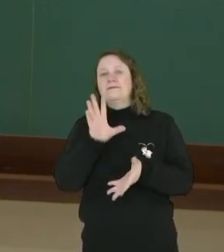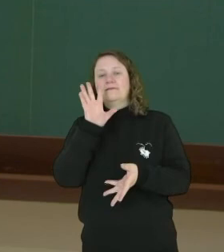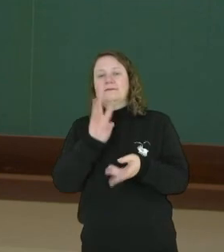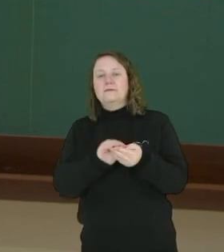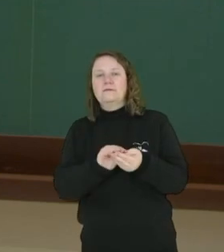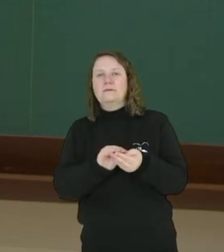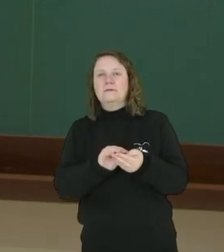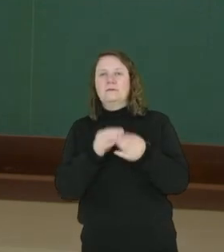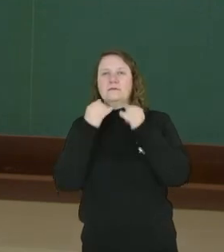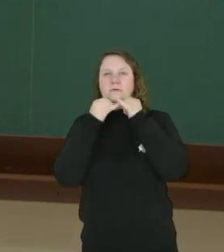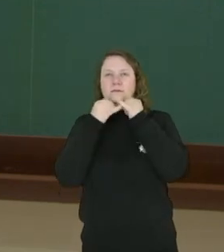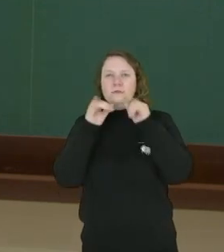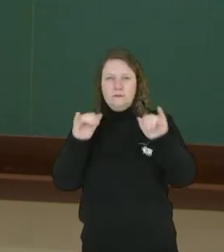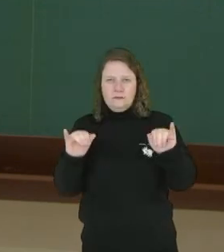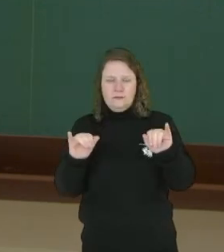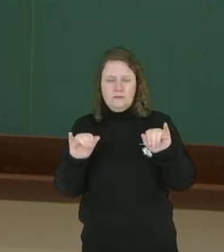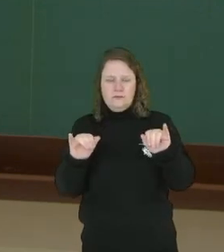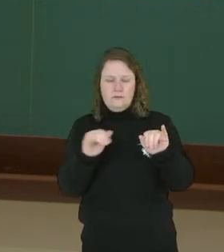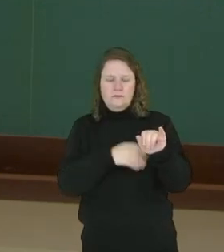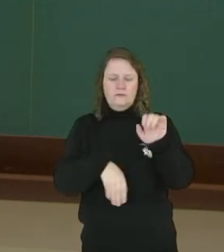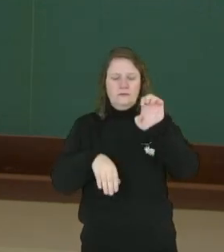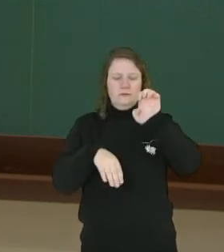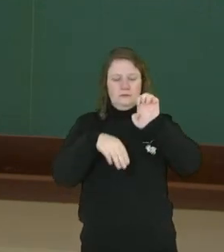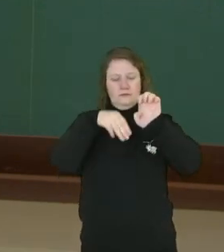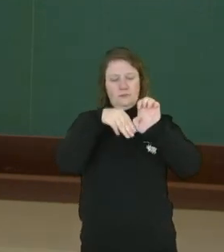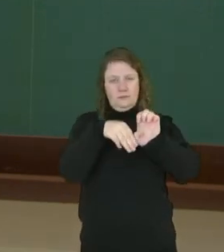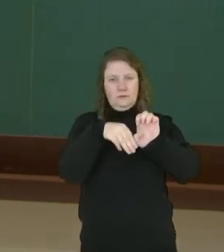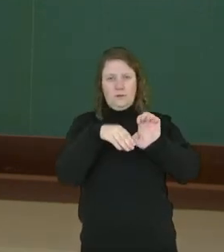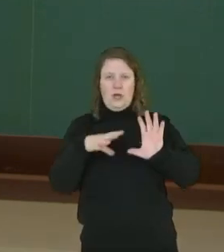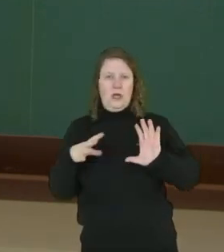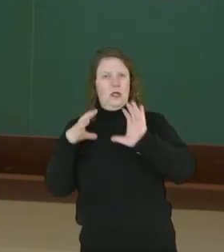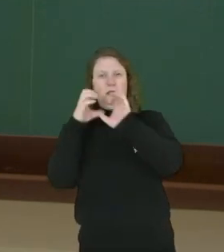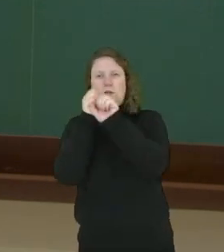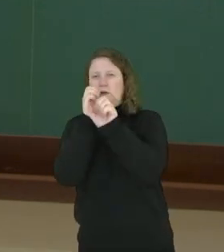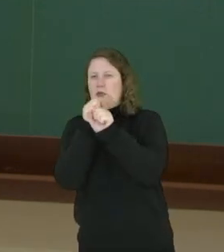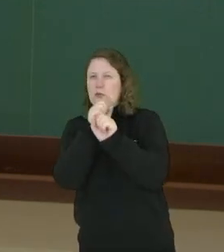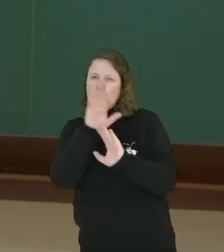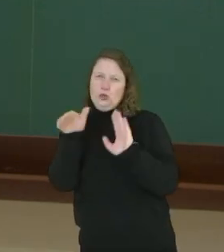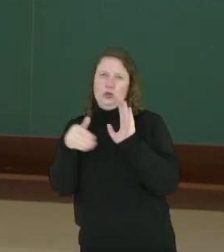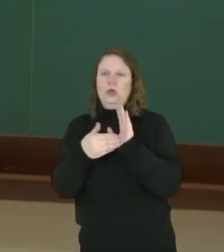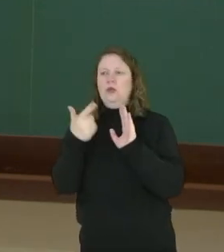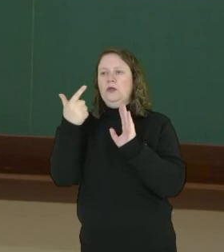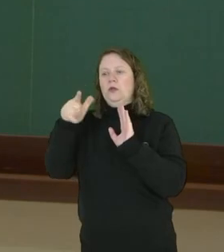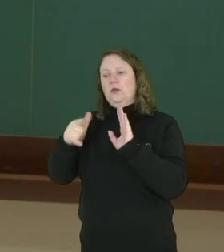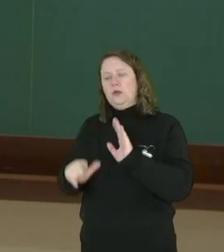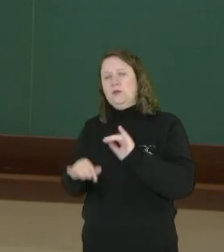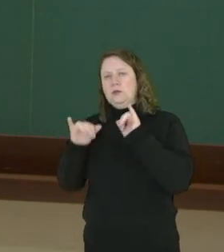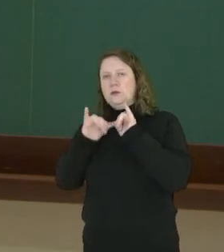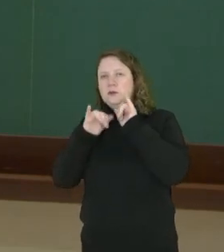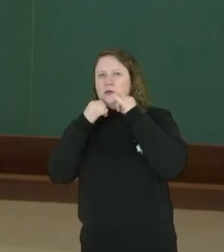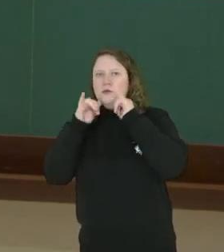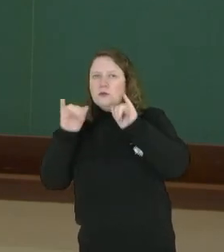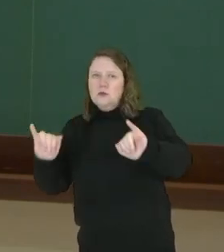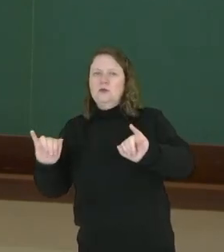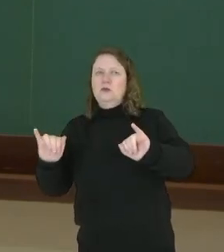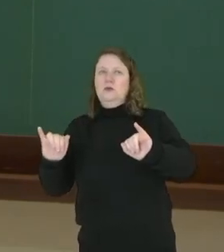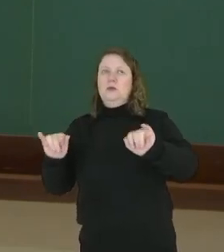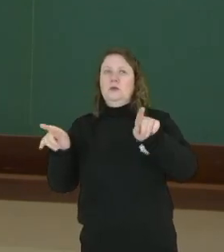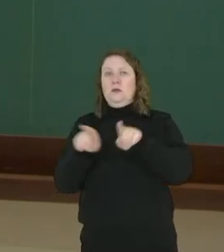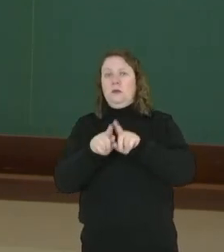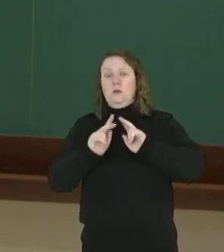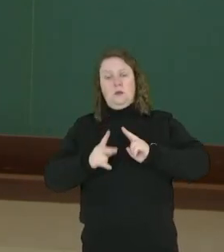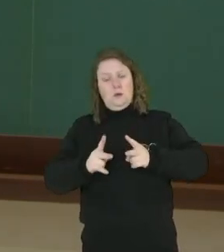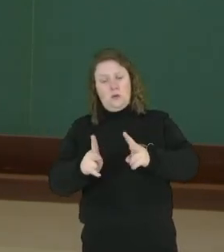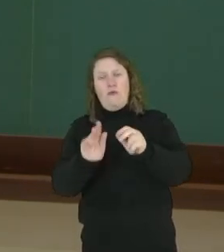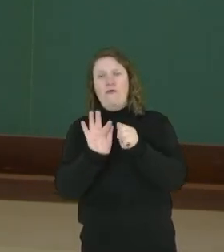energia mecânica é a soma de todas as energias cinéticas e potenciais de um sistema. E que um sistema em que haja somente forças conservativas,